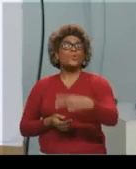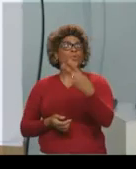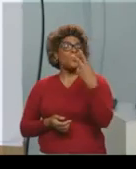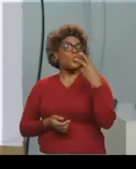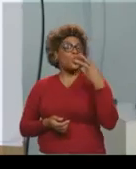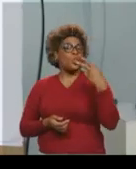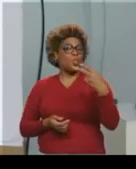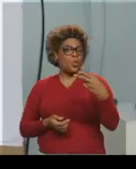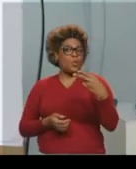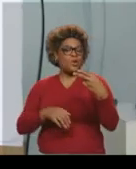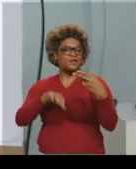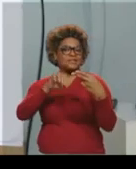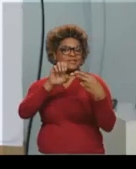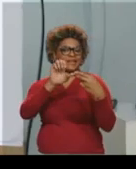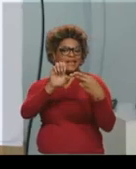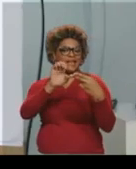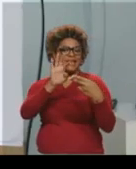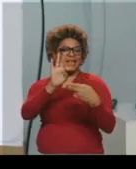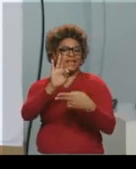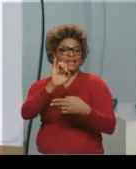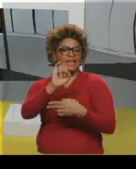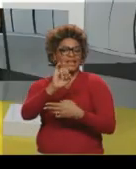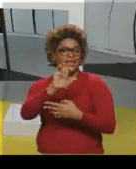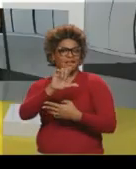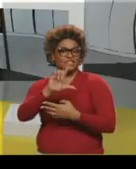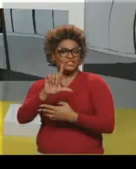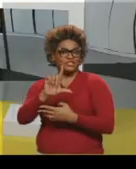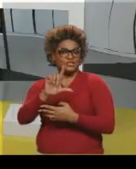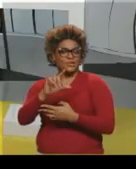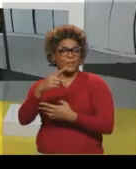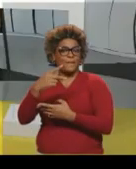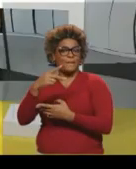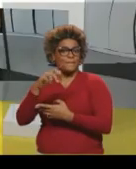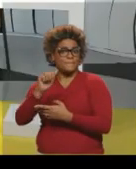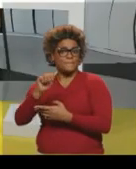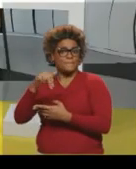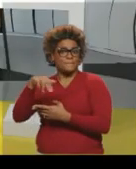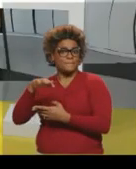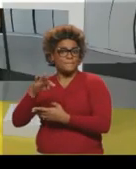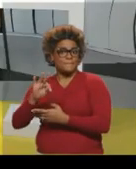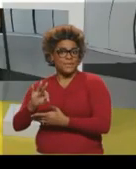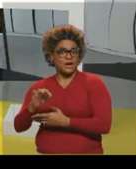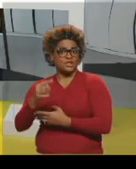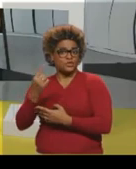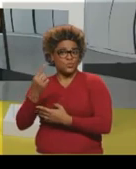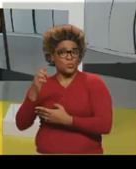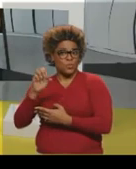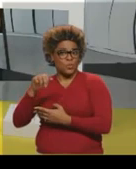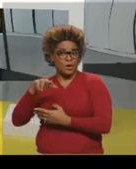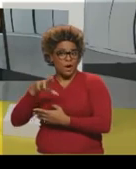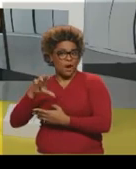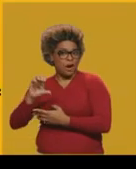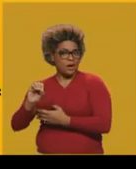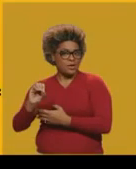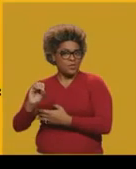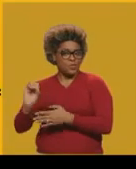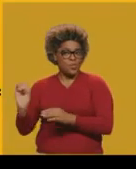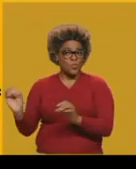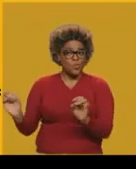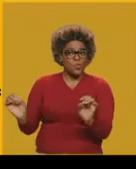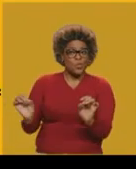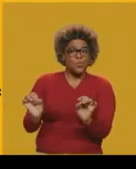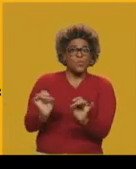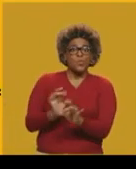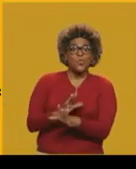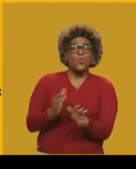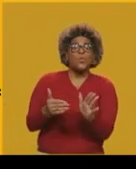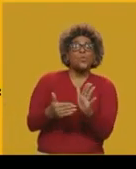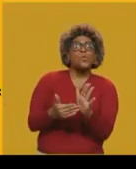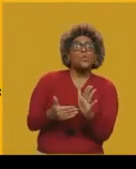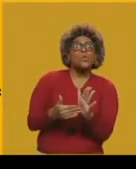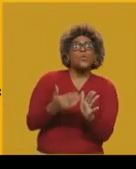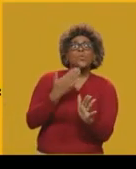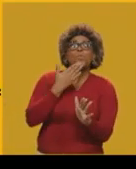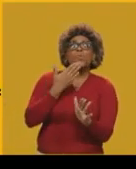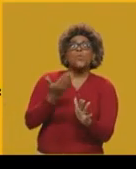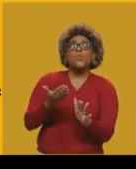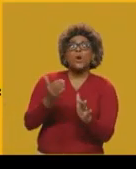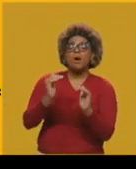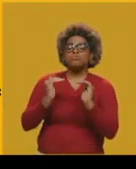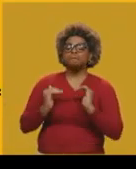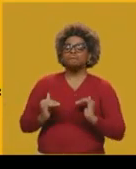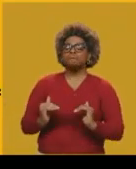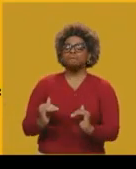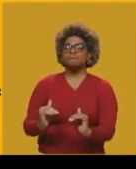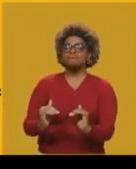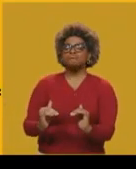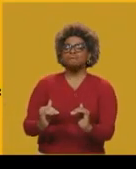2-etil pente 1N. E o último? O último vai ser, a cadeia principal ela vai estar